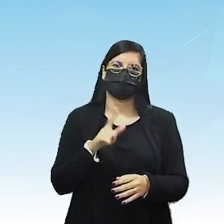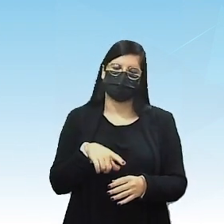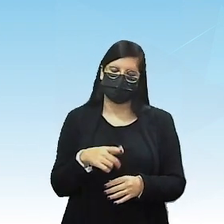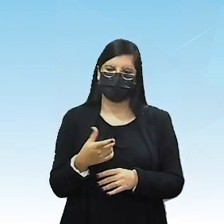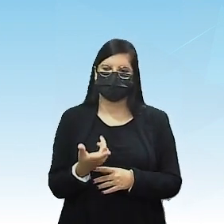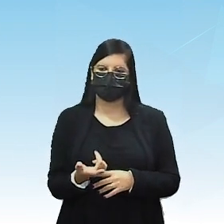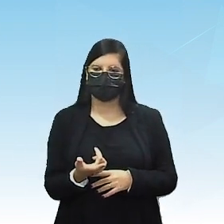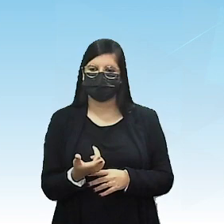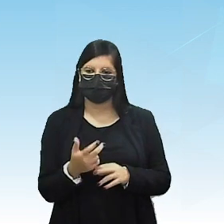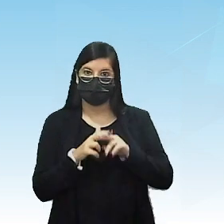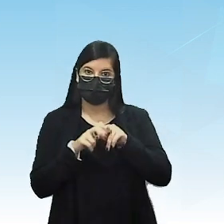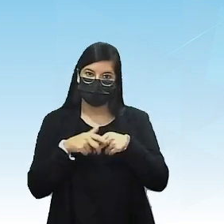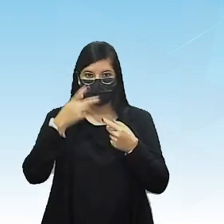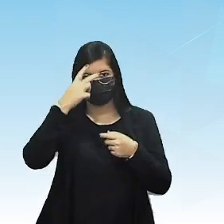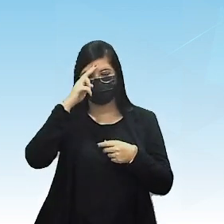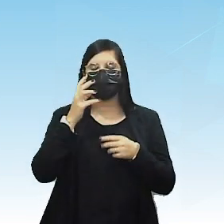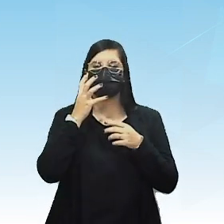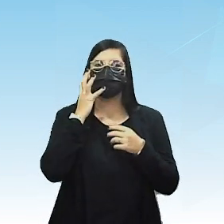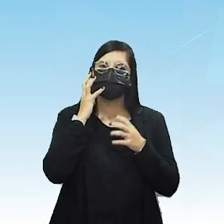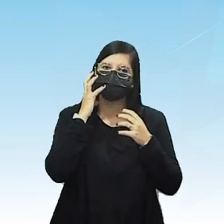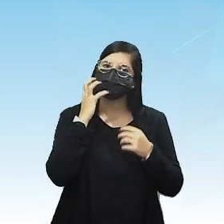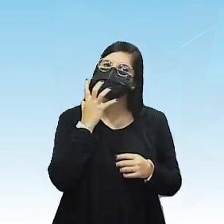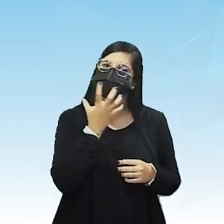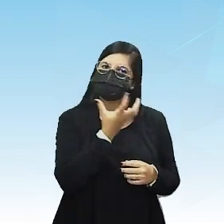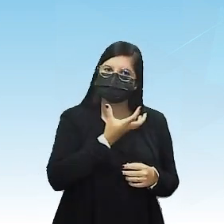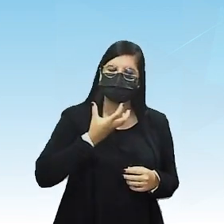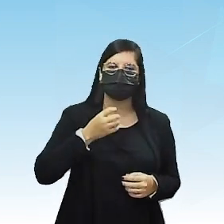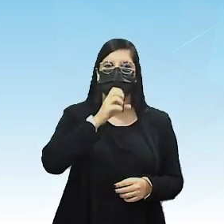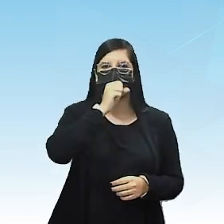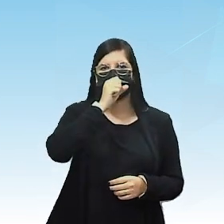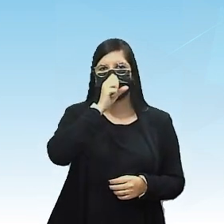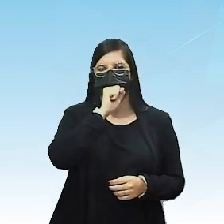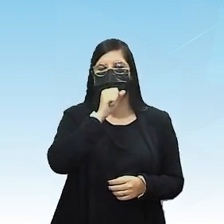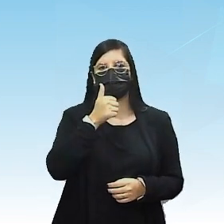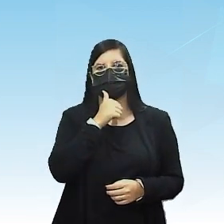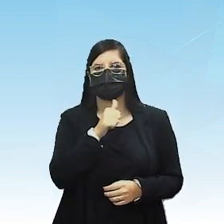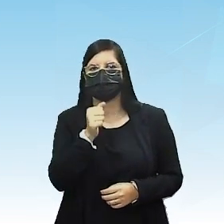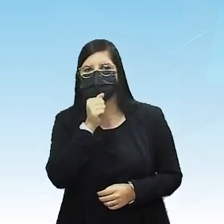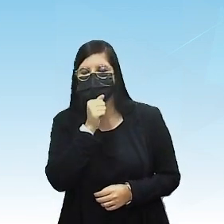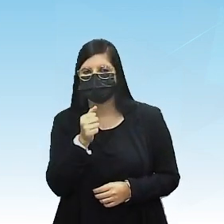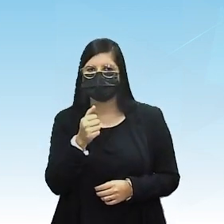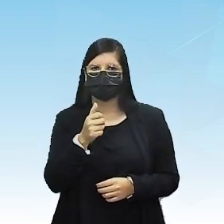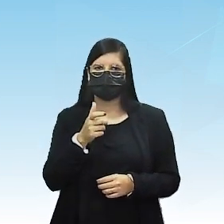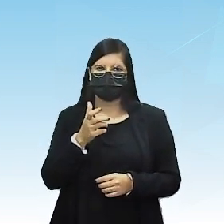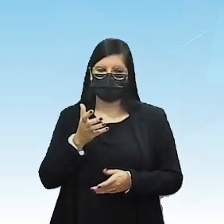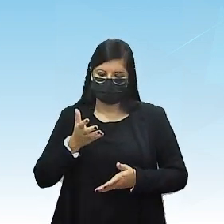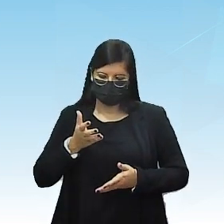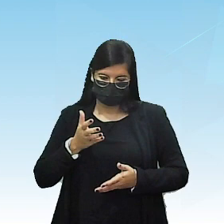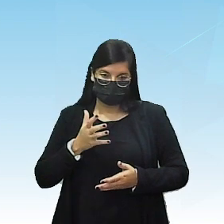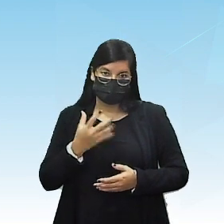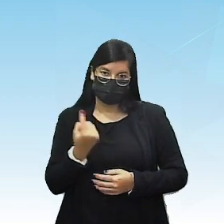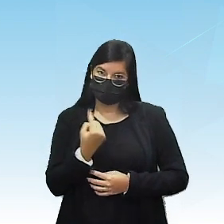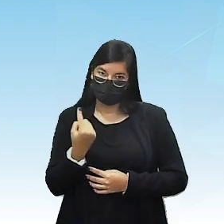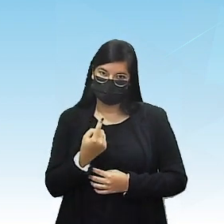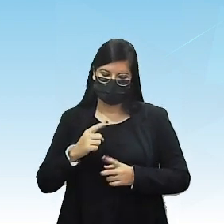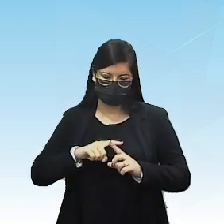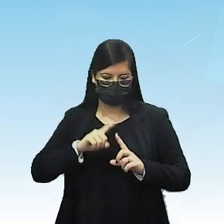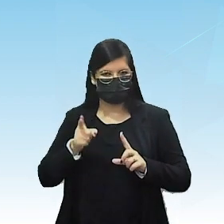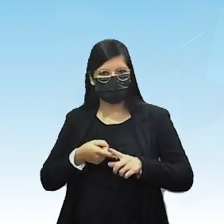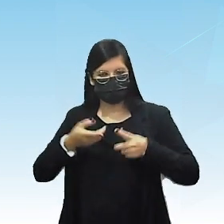justamente dessa história do Barba Ruiva, quando a mãe, mãe solo,